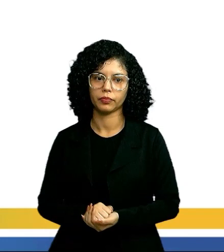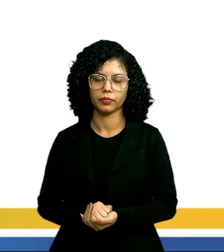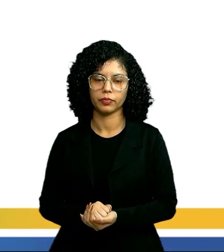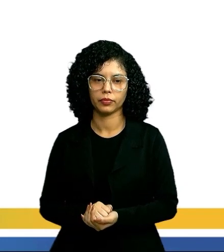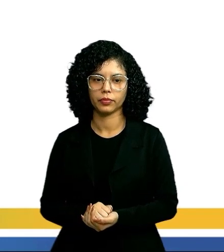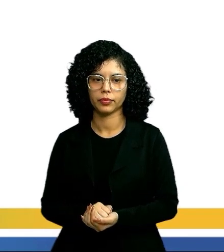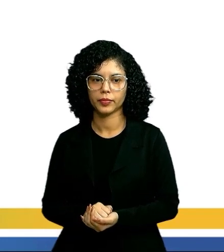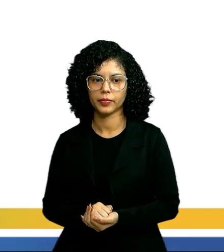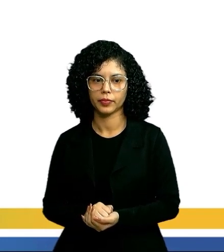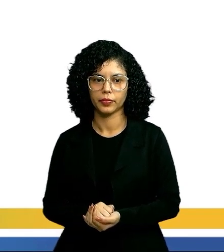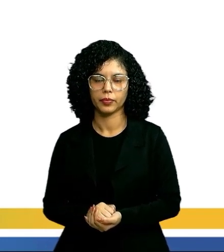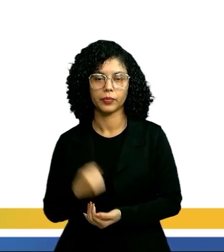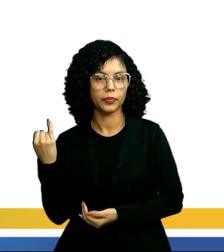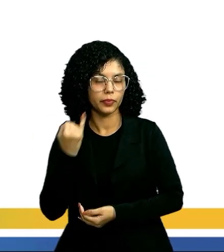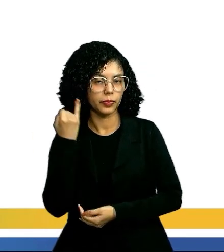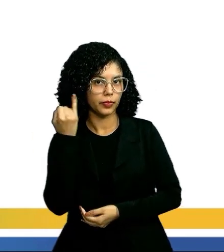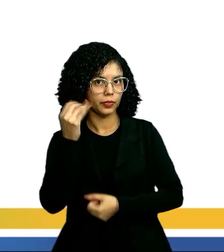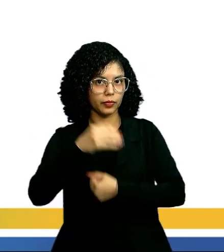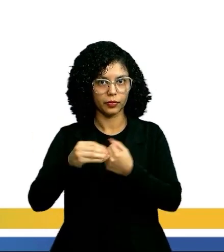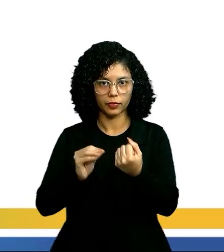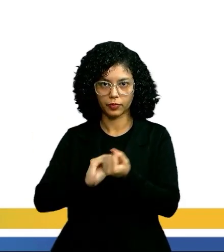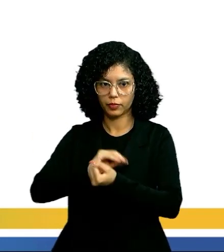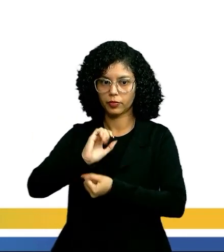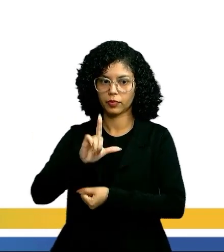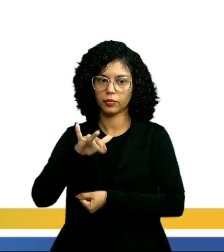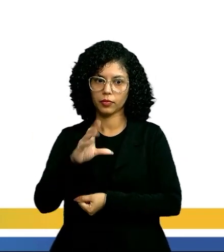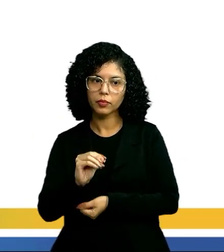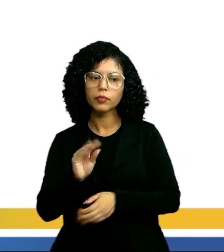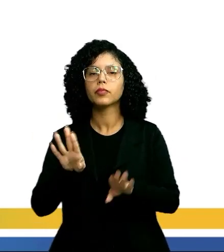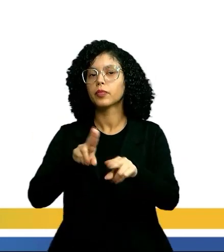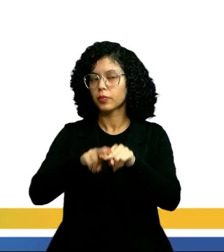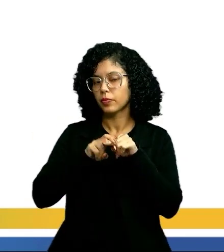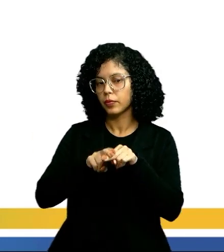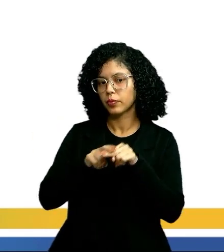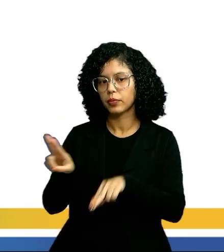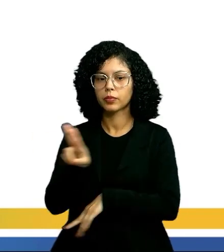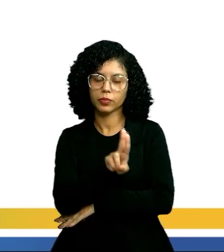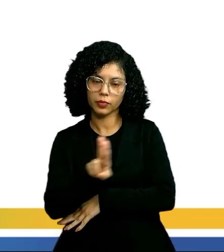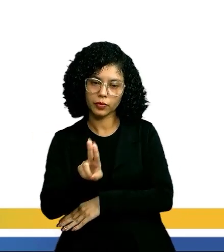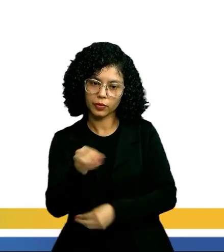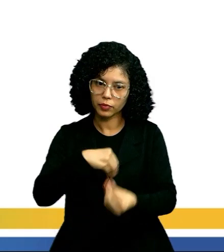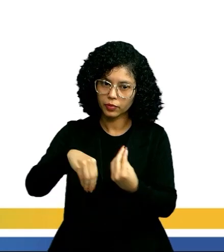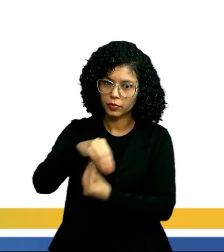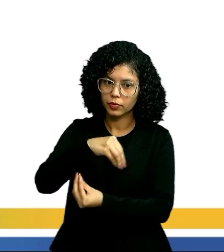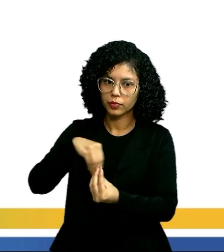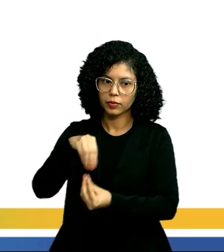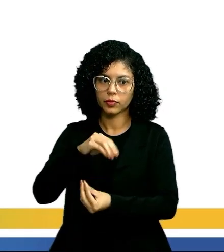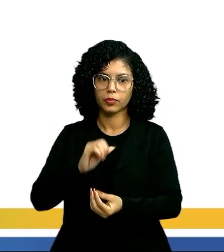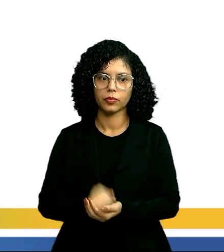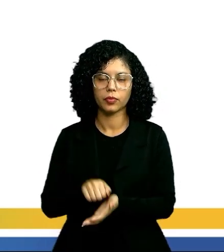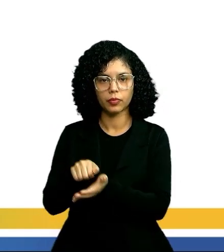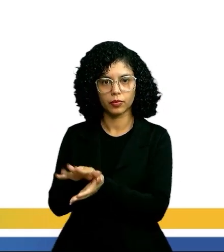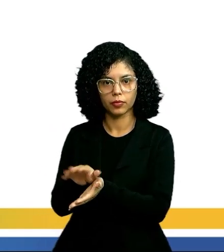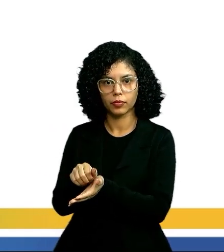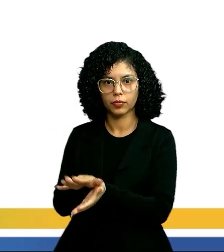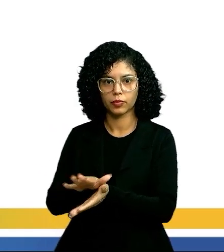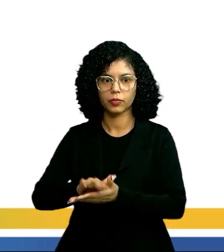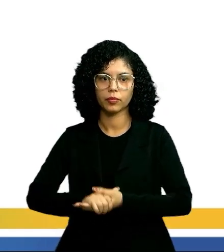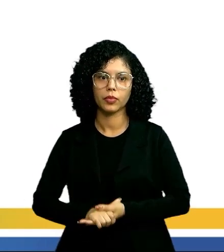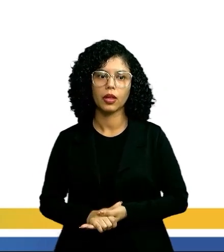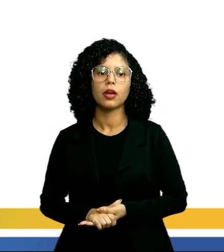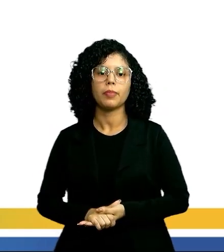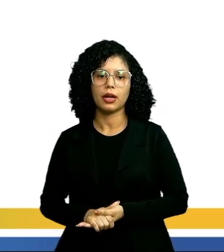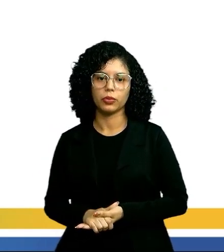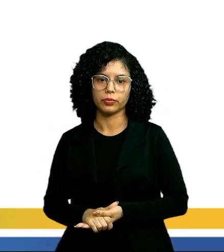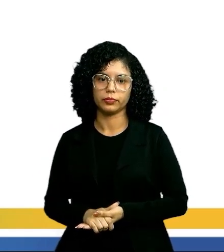da molécula principal, que era a molécula do alcano. Então, por isso que o nome dessas reações aí são de eliminação.